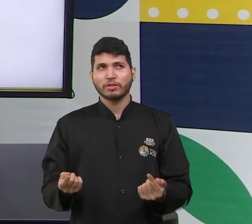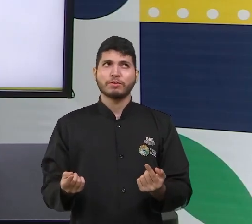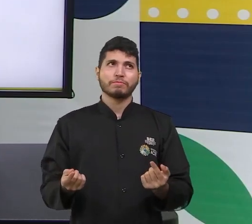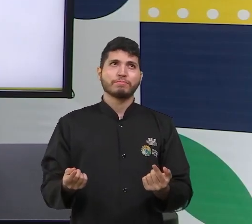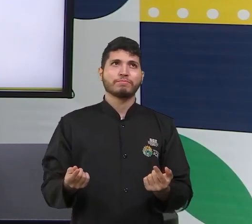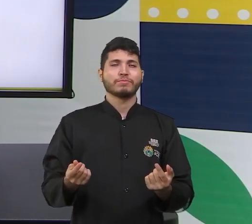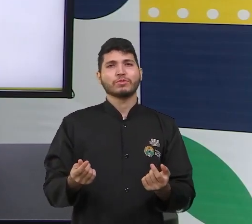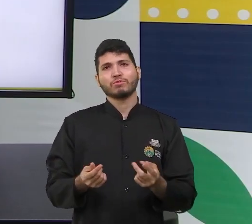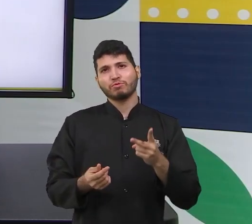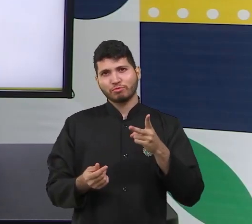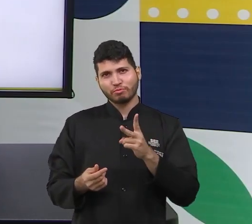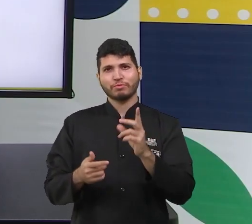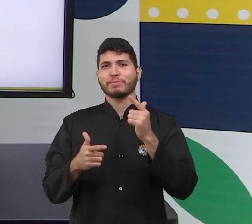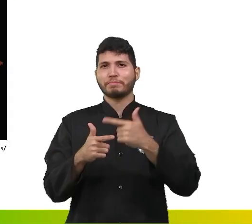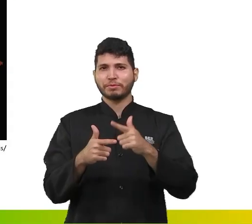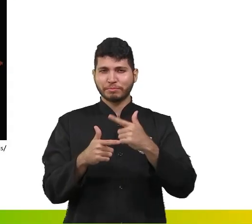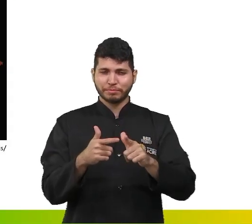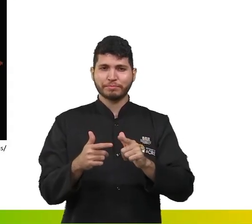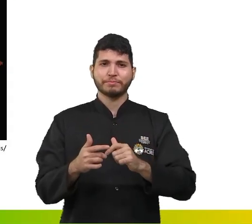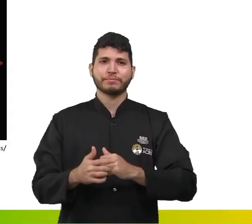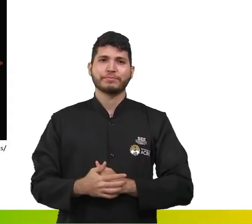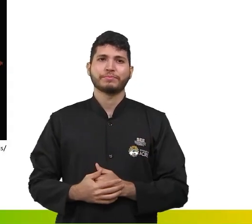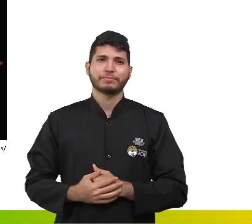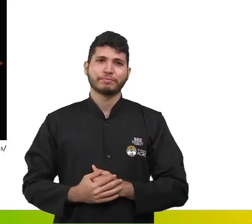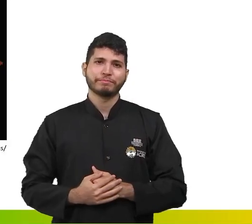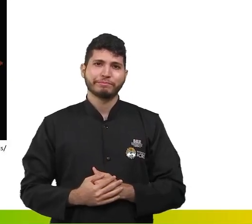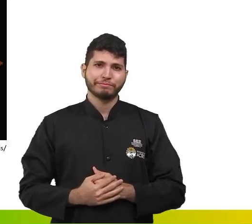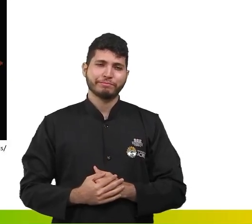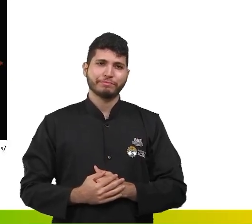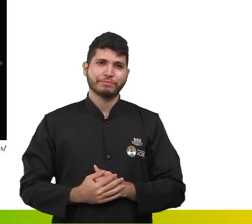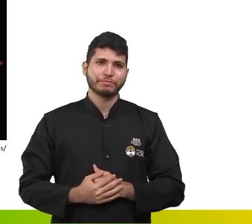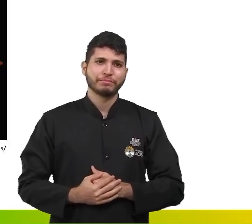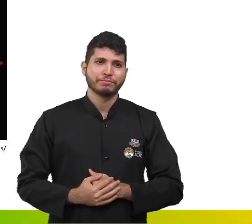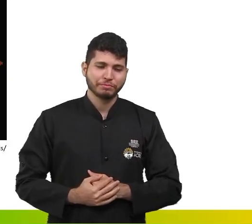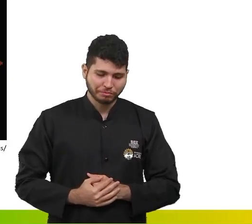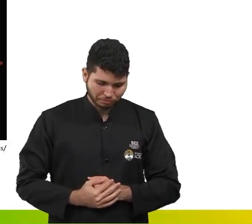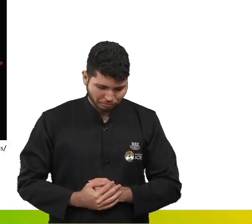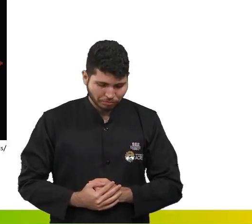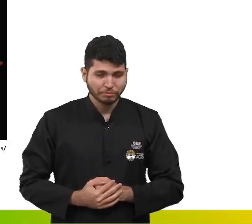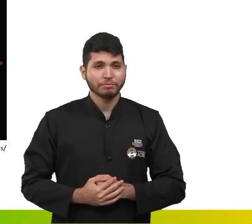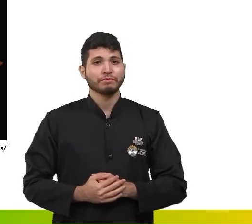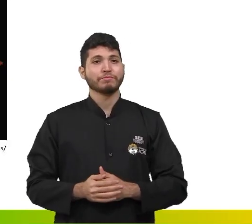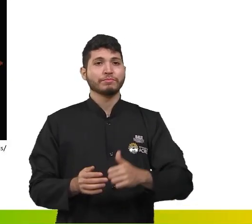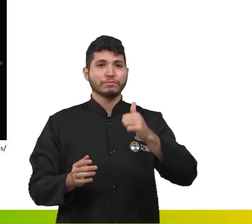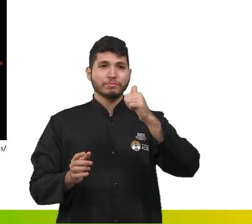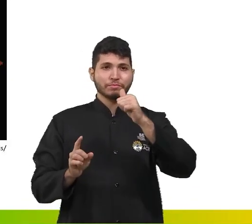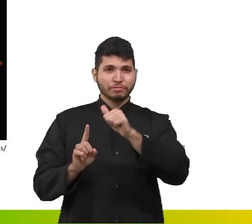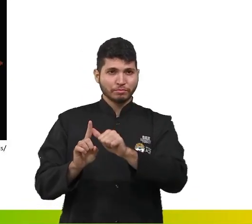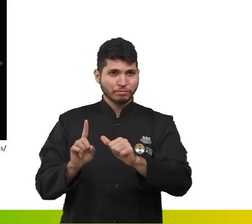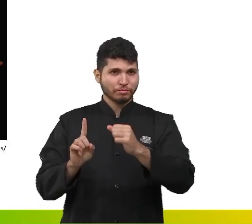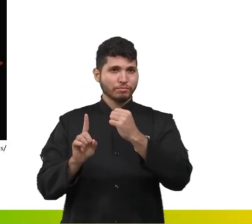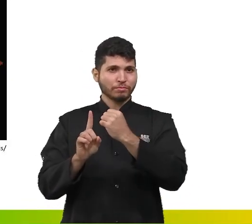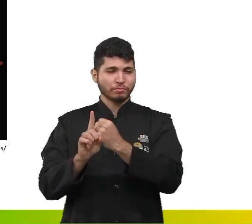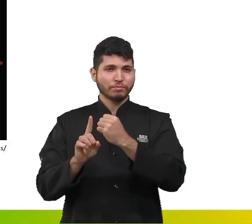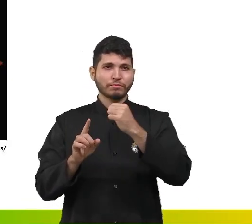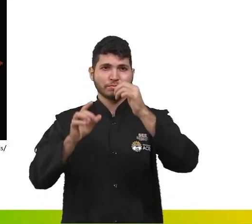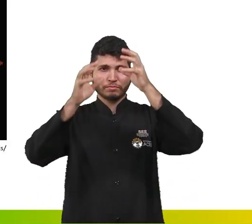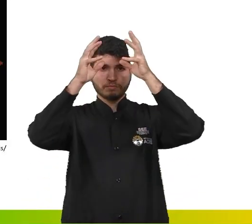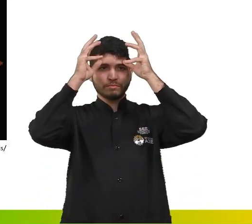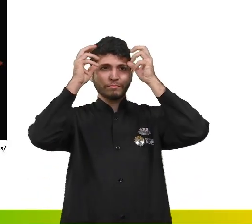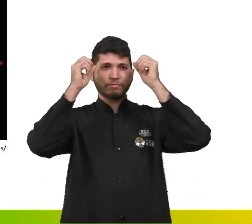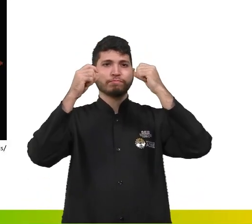na sociedade. Continuando aqui, vamos falar um pouco do feminicídio no Acre. O feminicídio no Acre tem sido